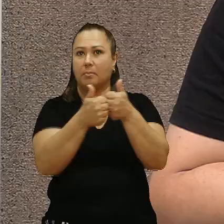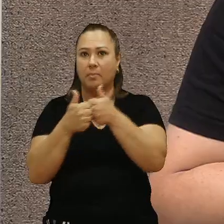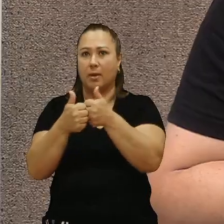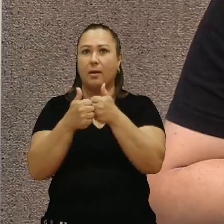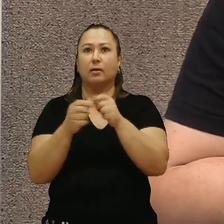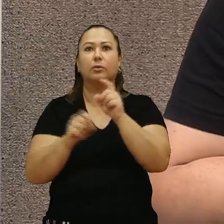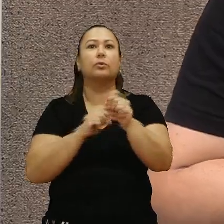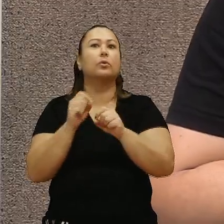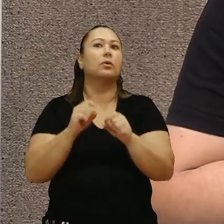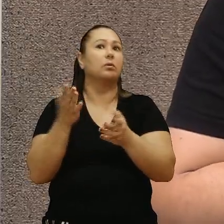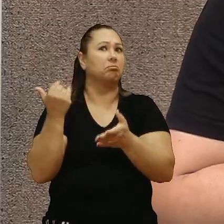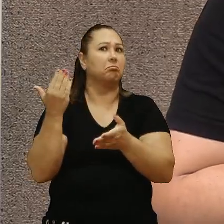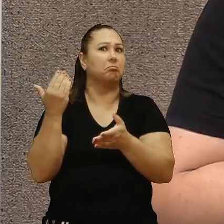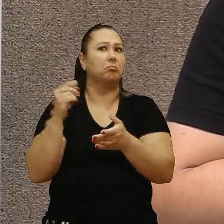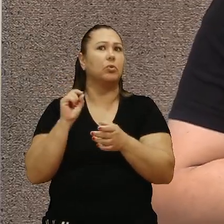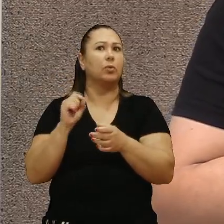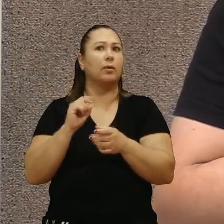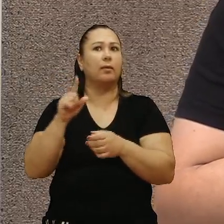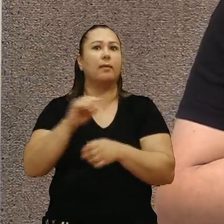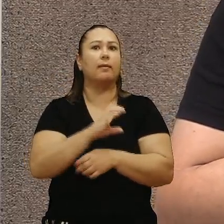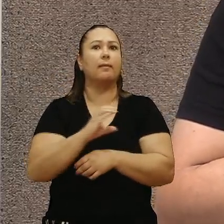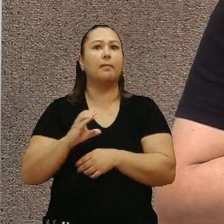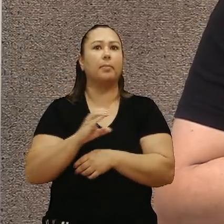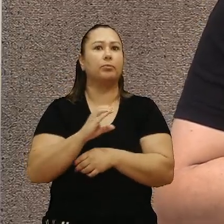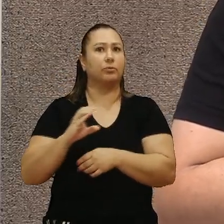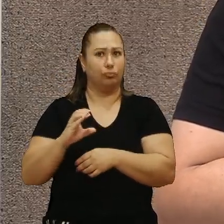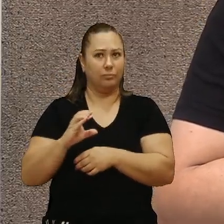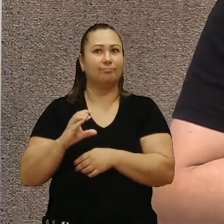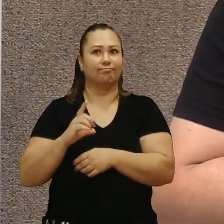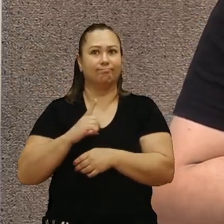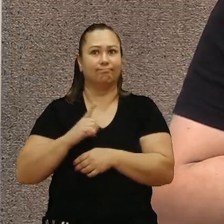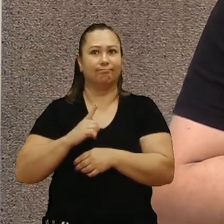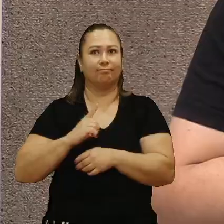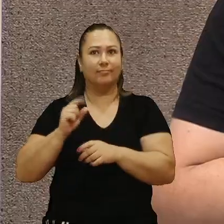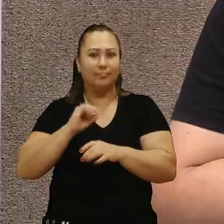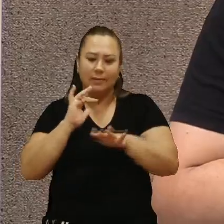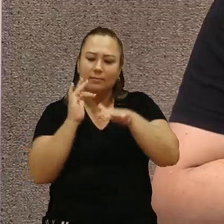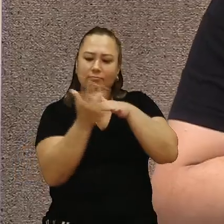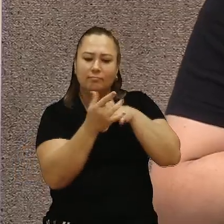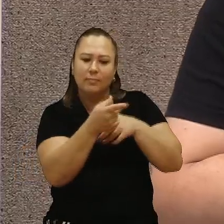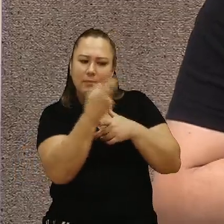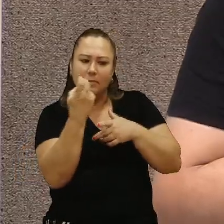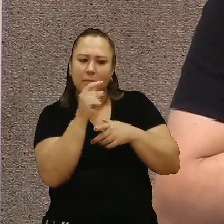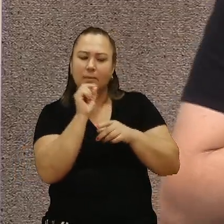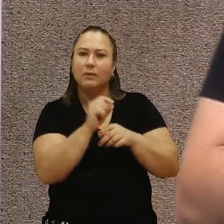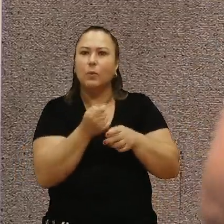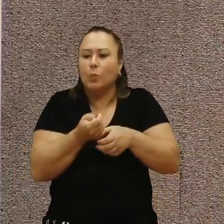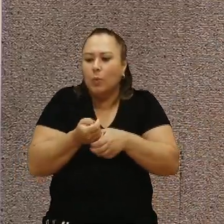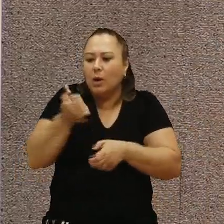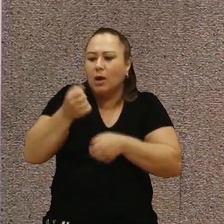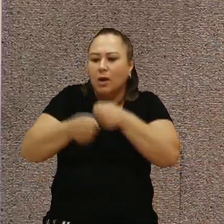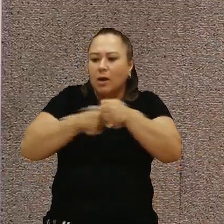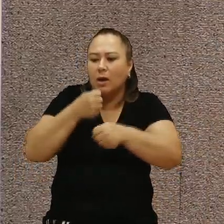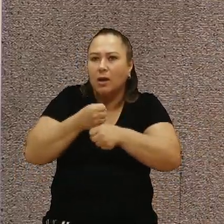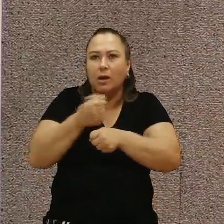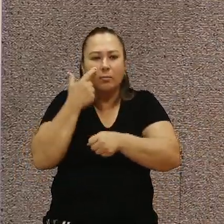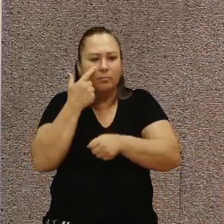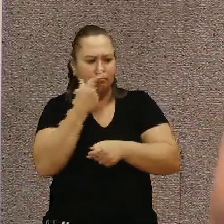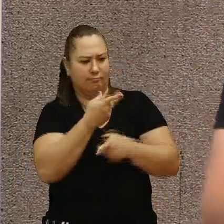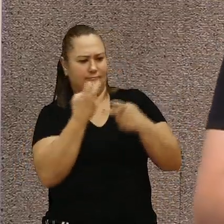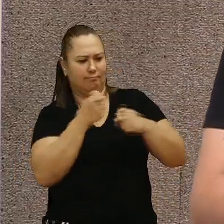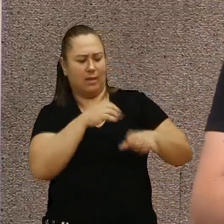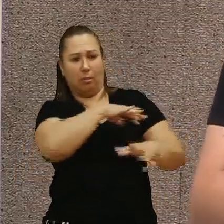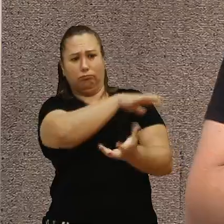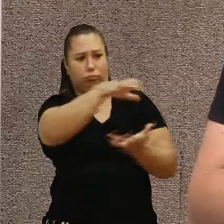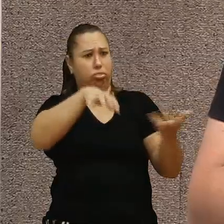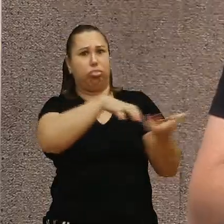que foi a cidade de Capão da Canoa. Quem teve acesso às redes sociais na última virada de ano percebeu o cenário de guerra,